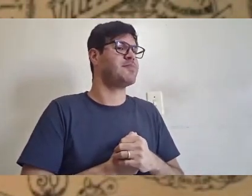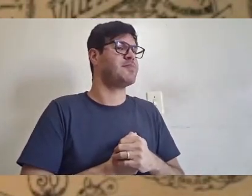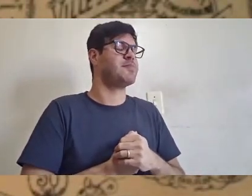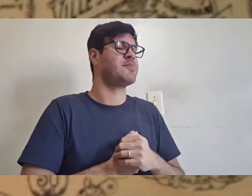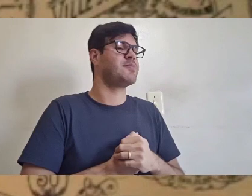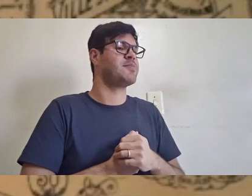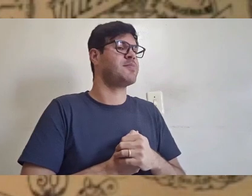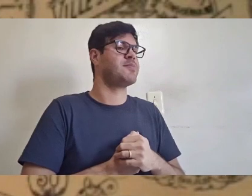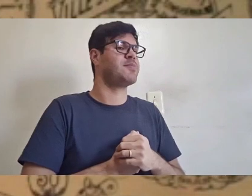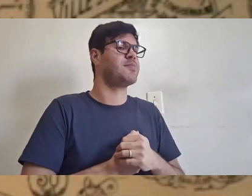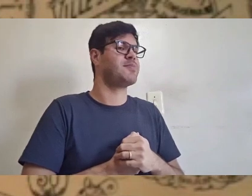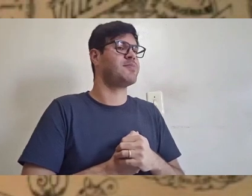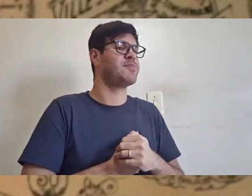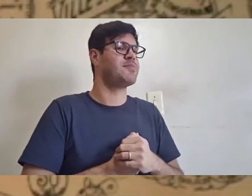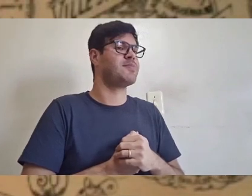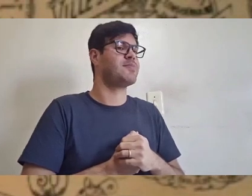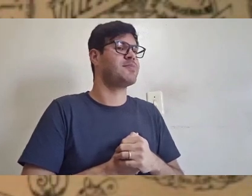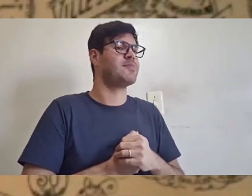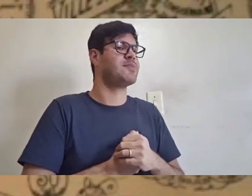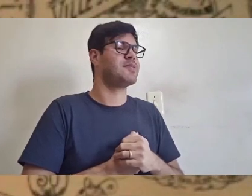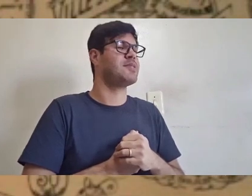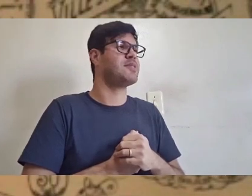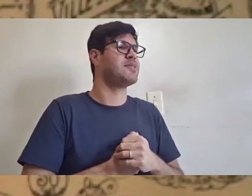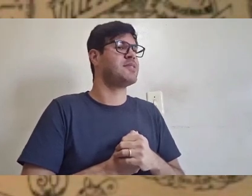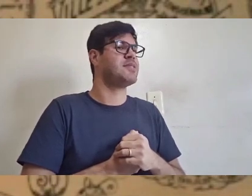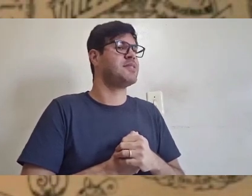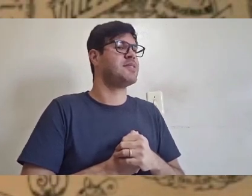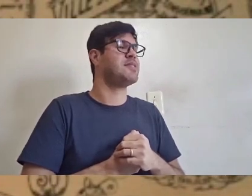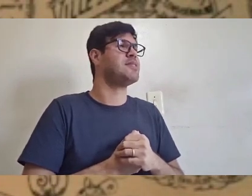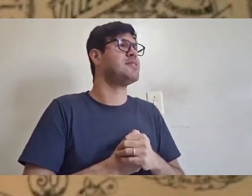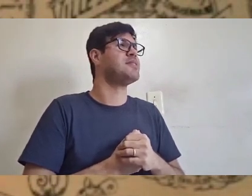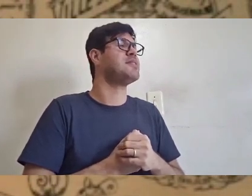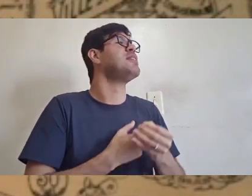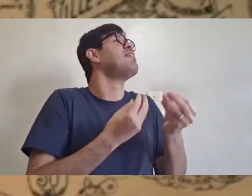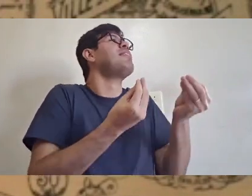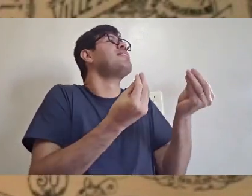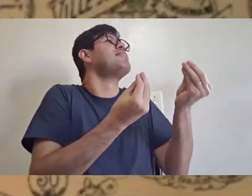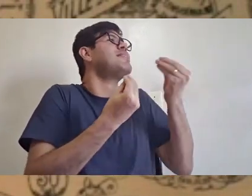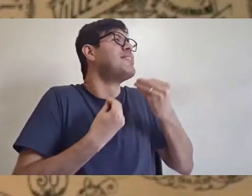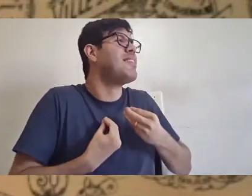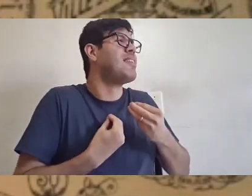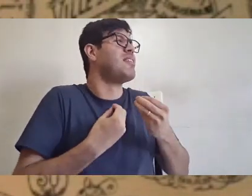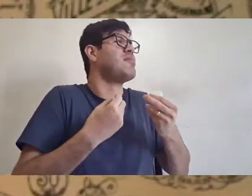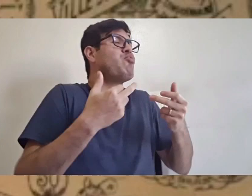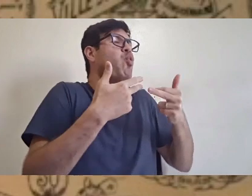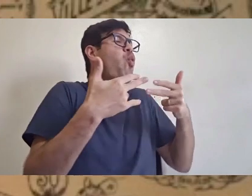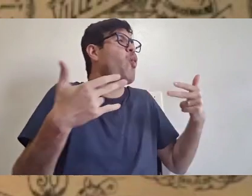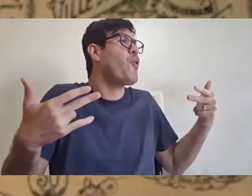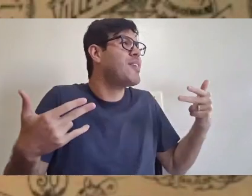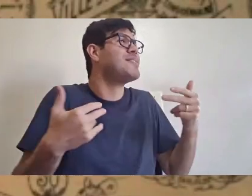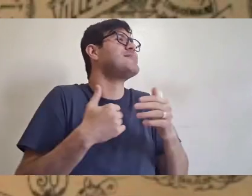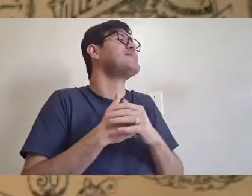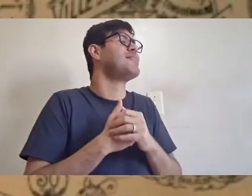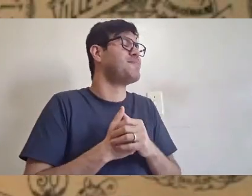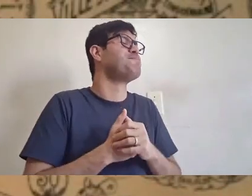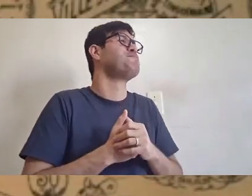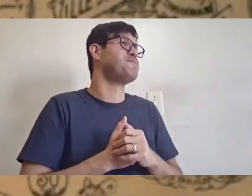que fornecer alguma coisa. Dá alguma coisa para Dar alguma coisa, né?